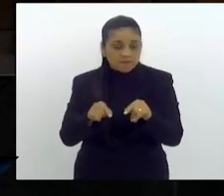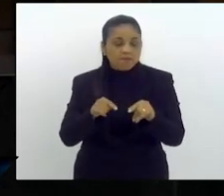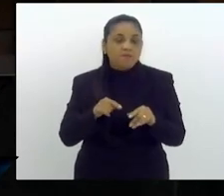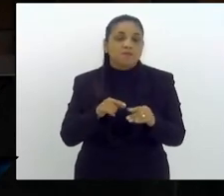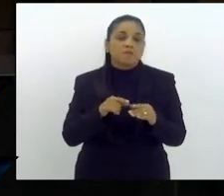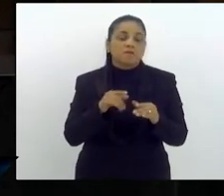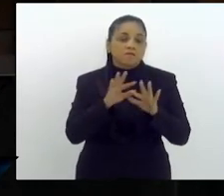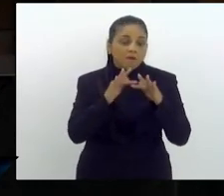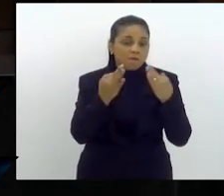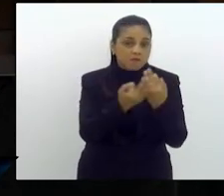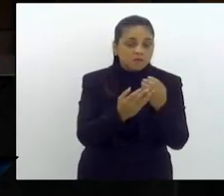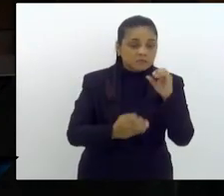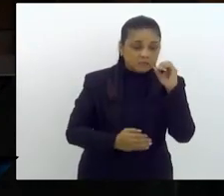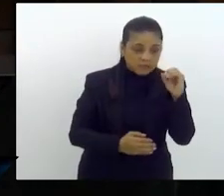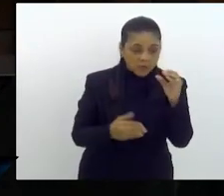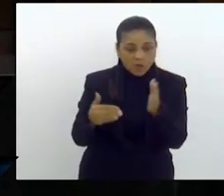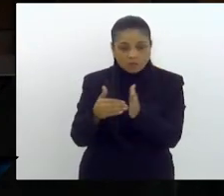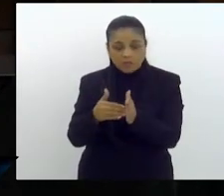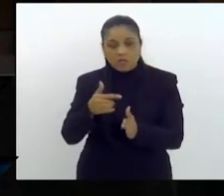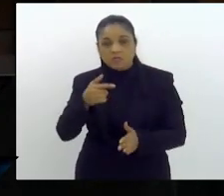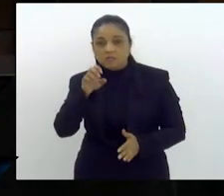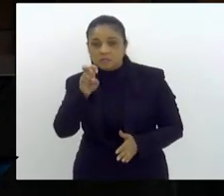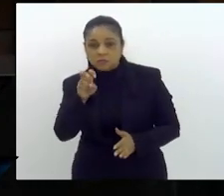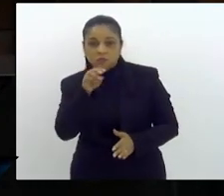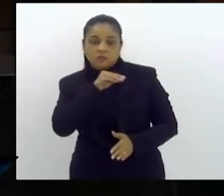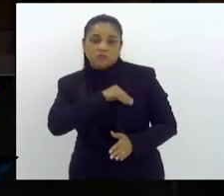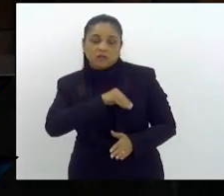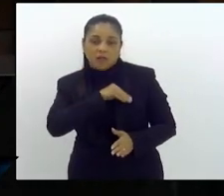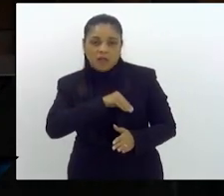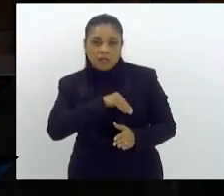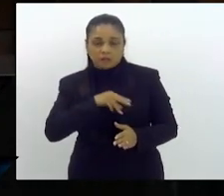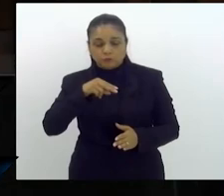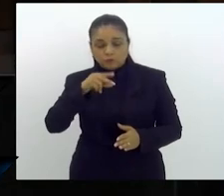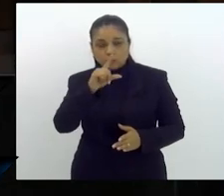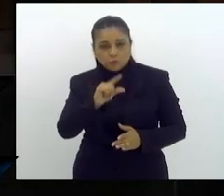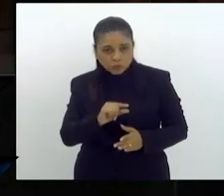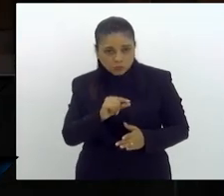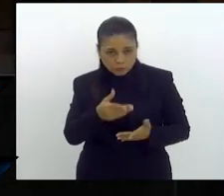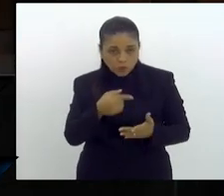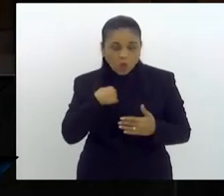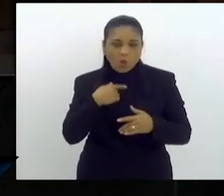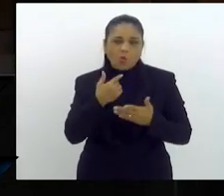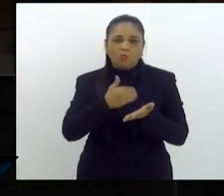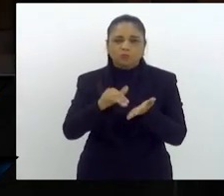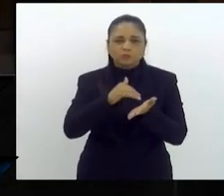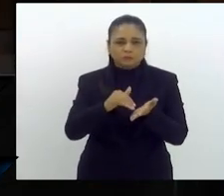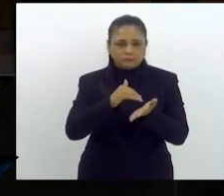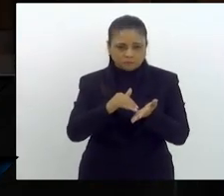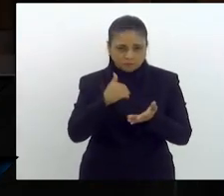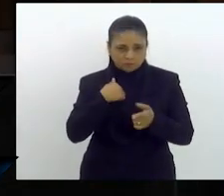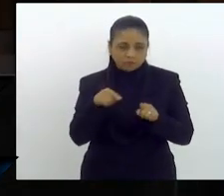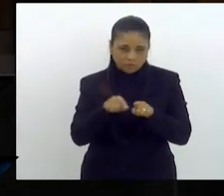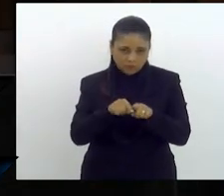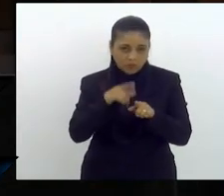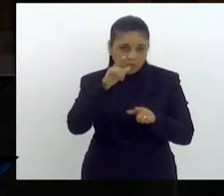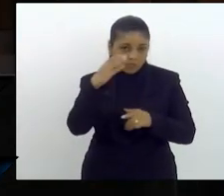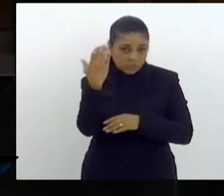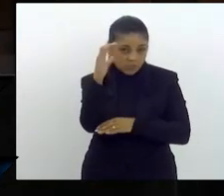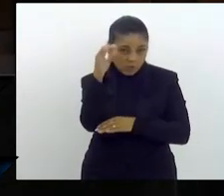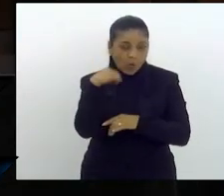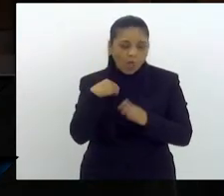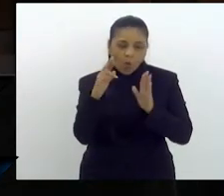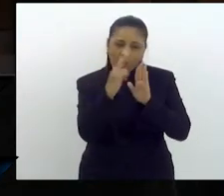salários mínimos eu quando fui secretário desenvolvimento econômico no município de Niterói nós implantamos ali uma série de